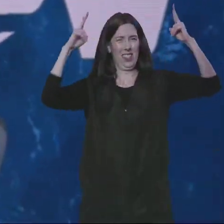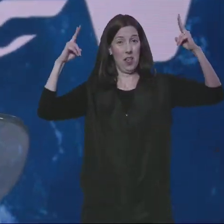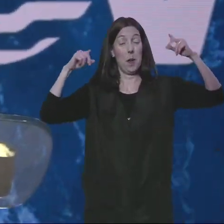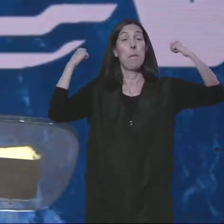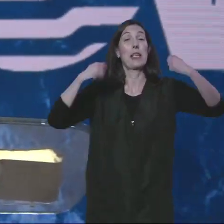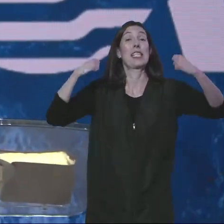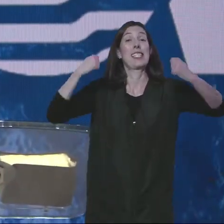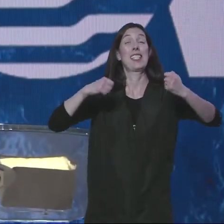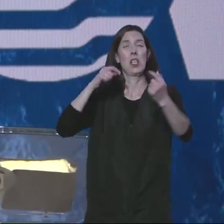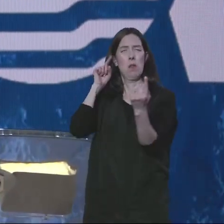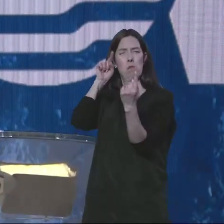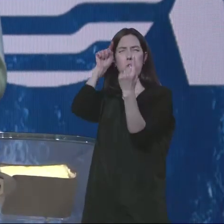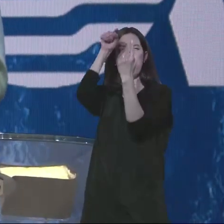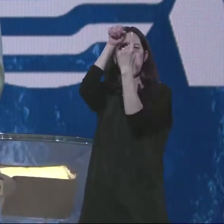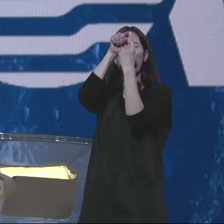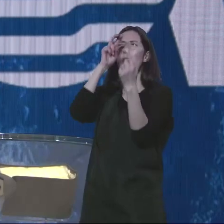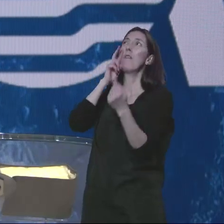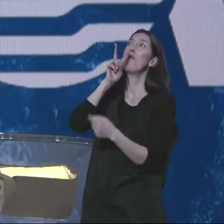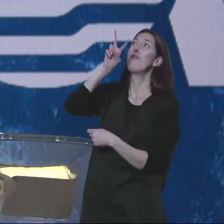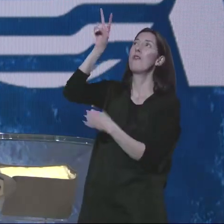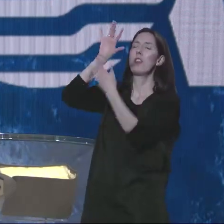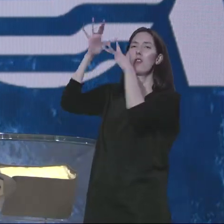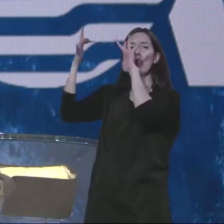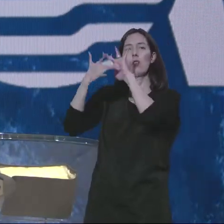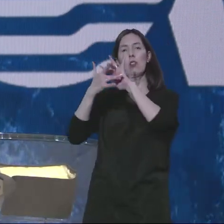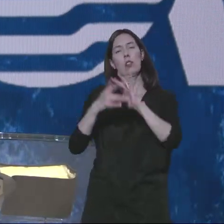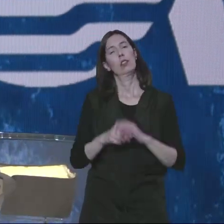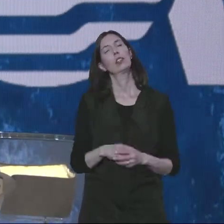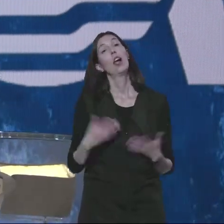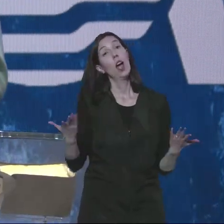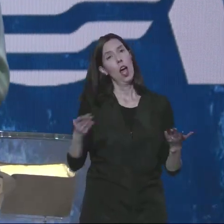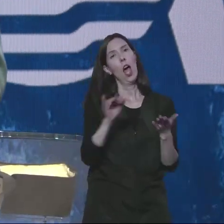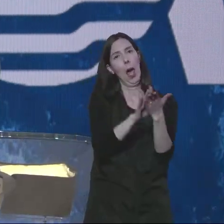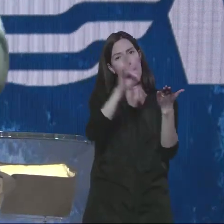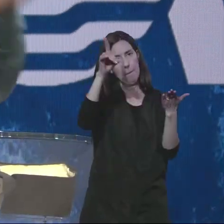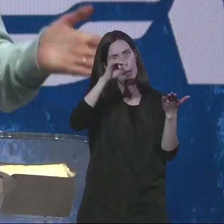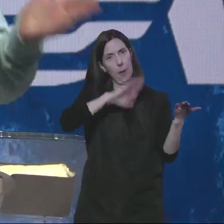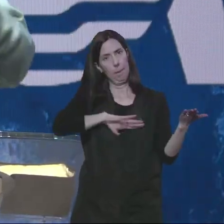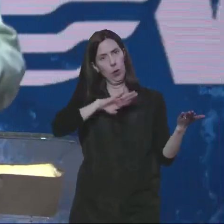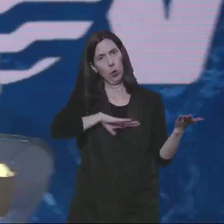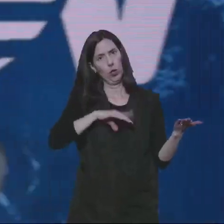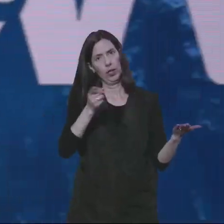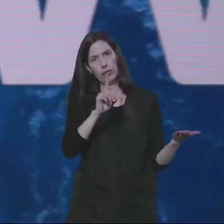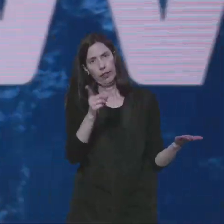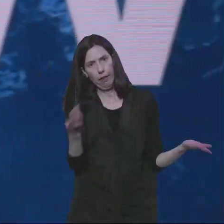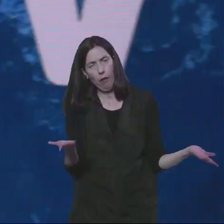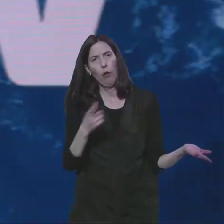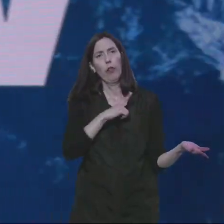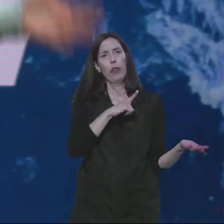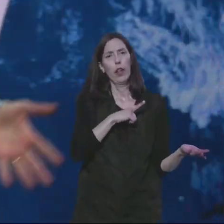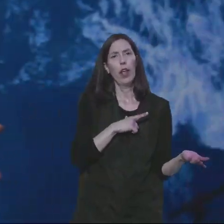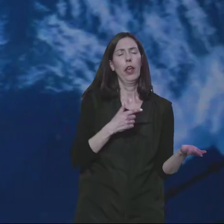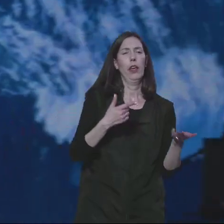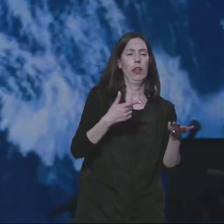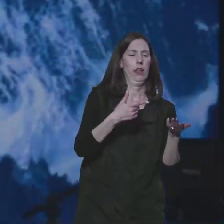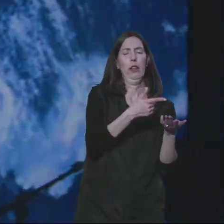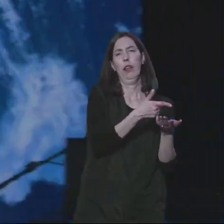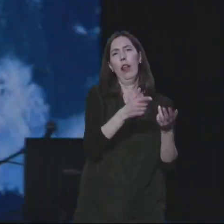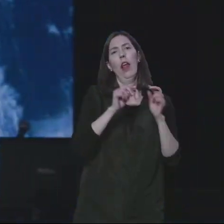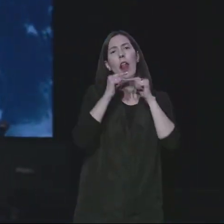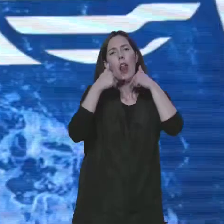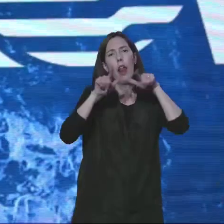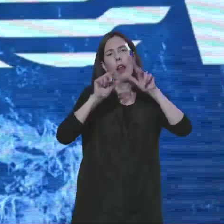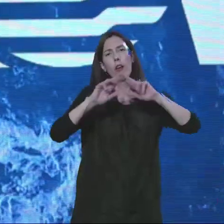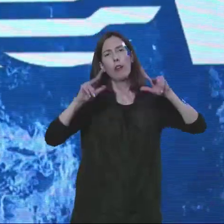ver a palavra do original da Bíblia. A Bíblia não foi escrita em português, ela foi escrita em hebraico, em grego, e nós traduzimos a